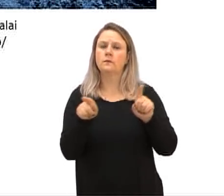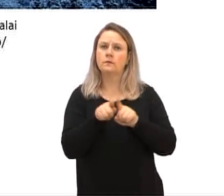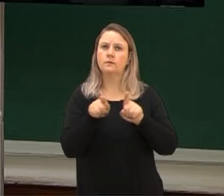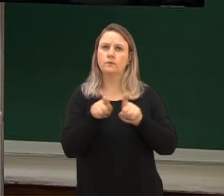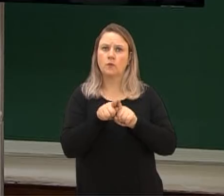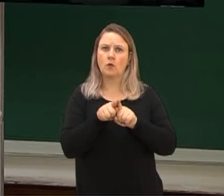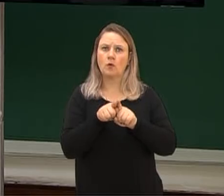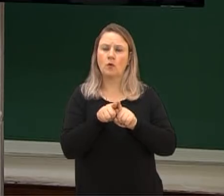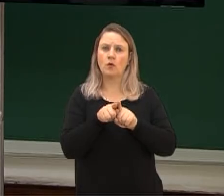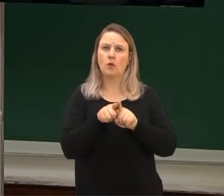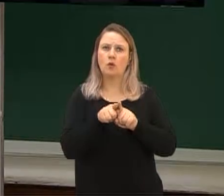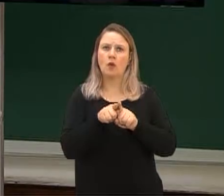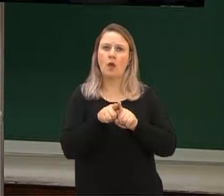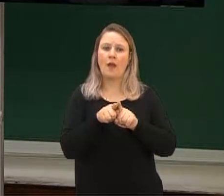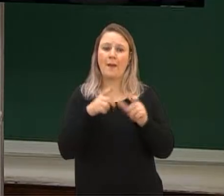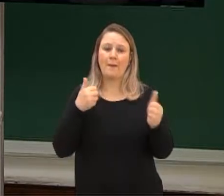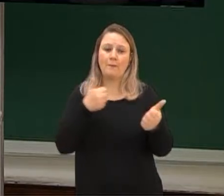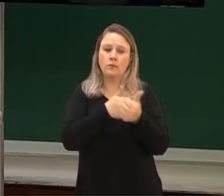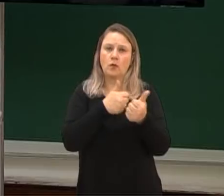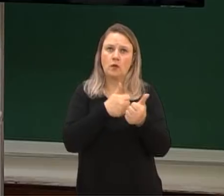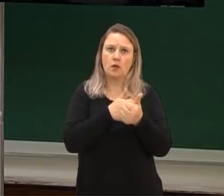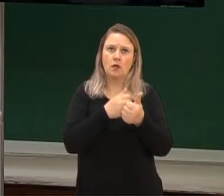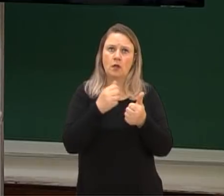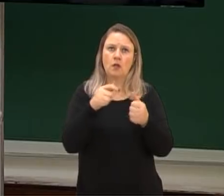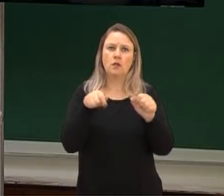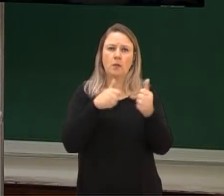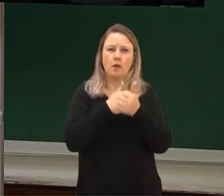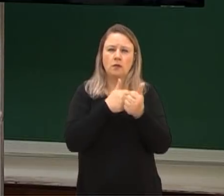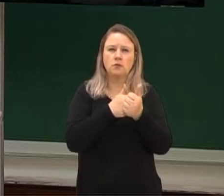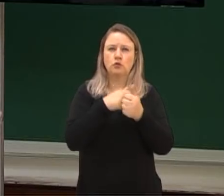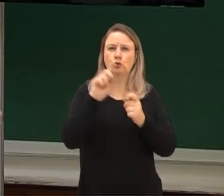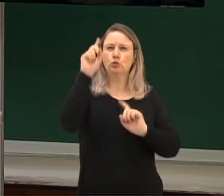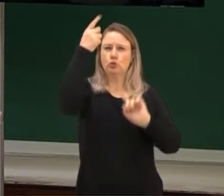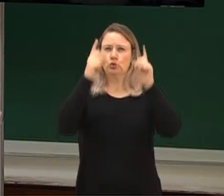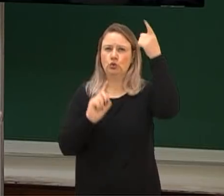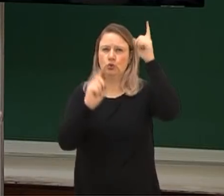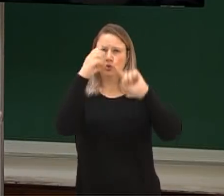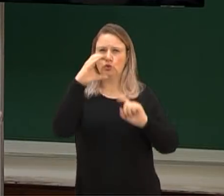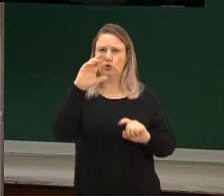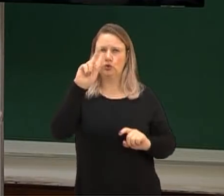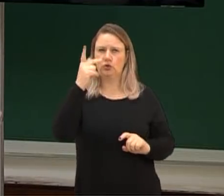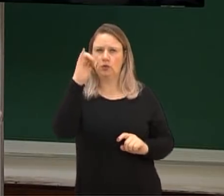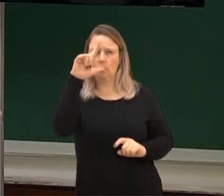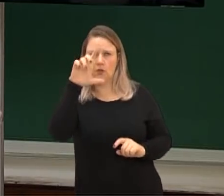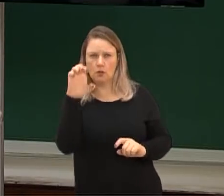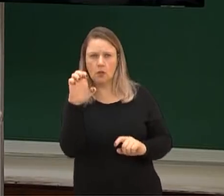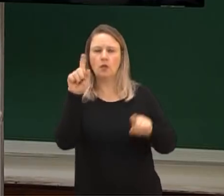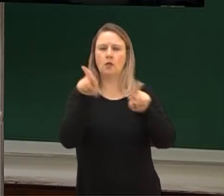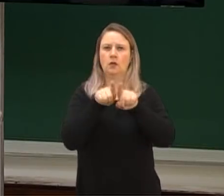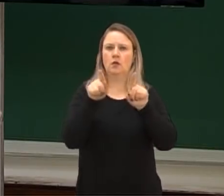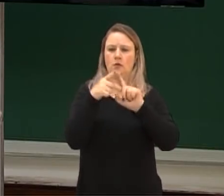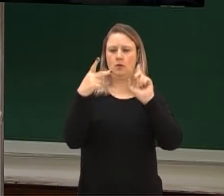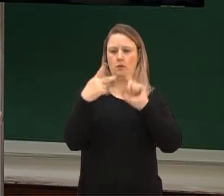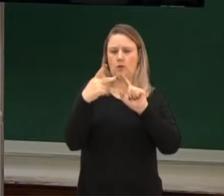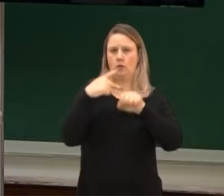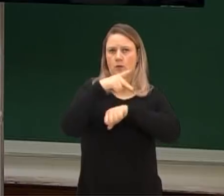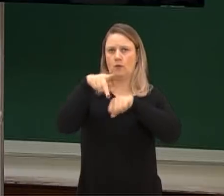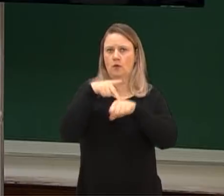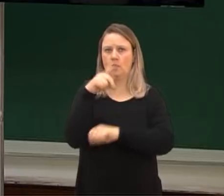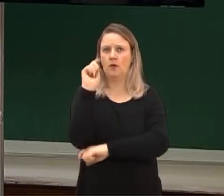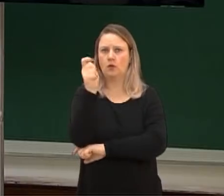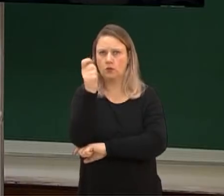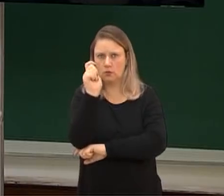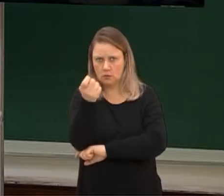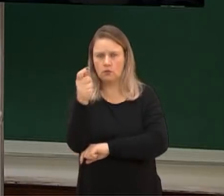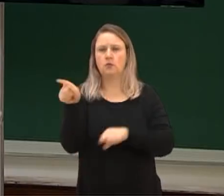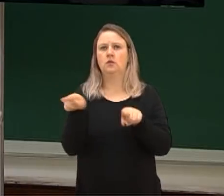boa parte dela se localiza no Chile, mas também tem alguma coisa na Argentina, né, pega aqui a parte da América do Sul, e ela